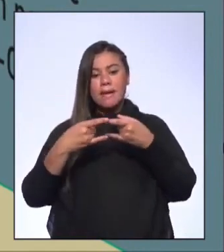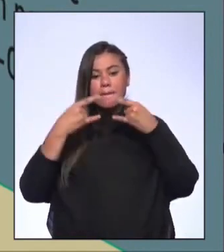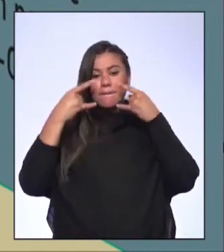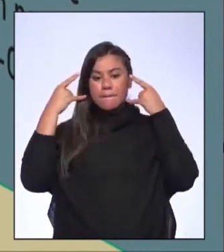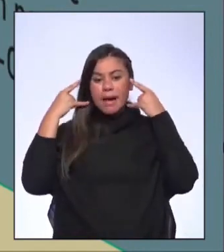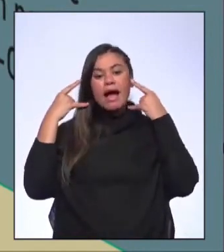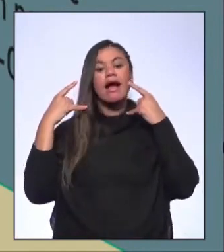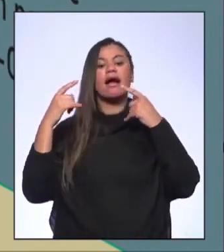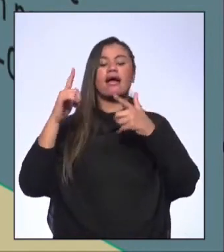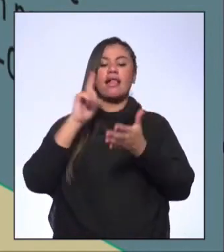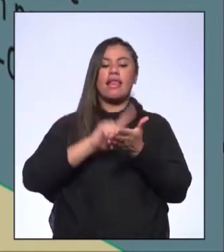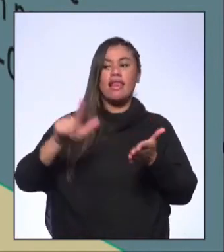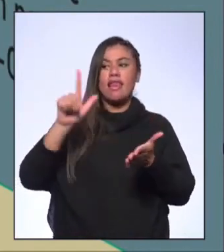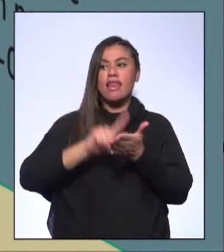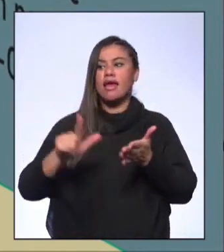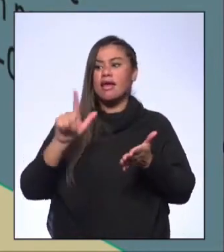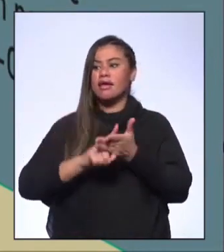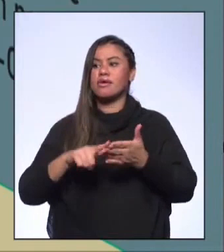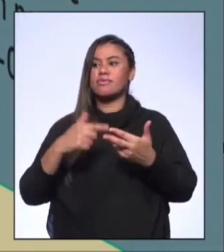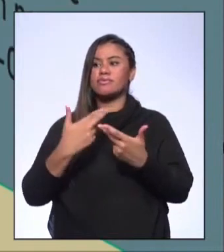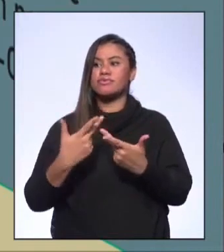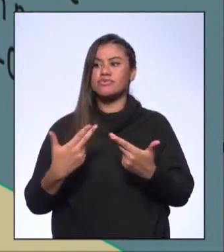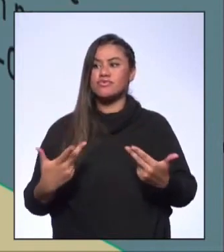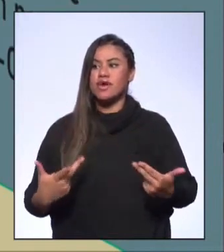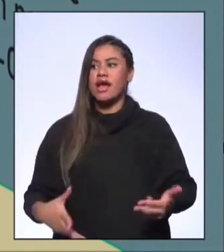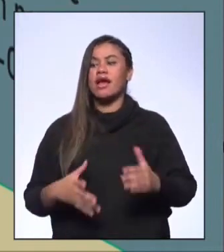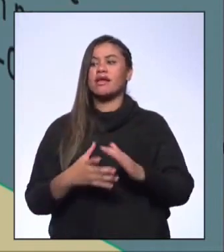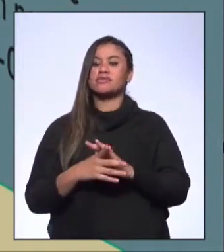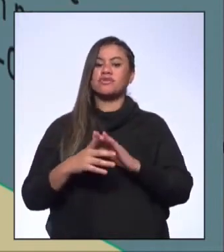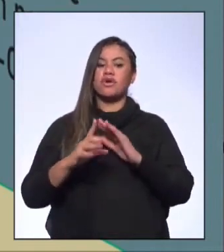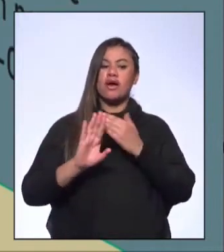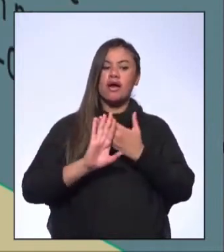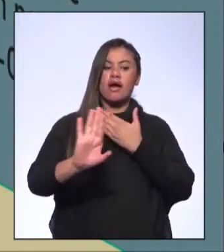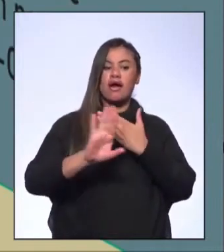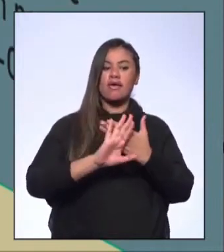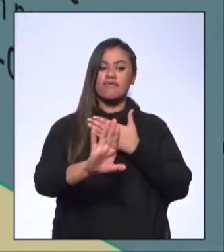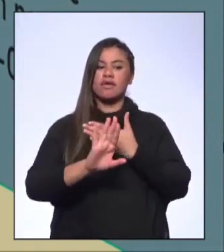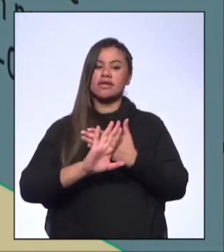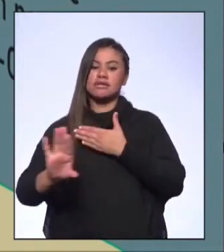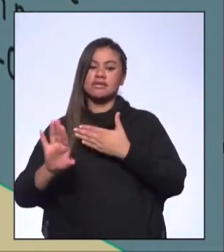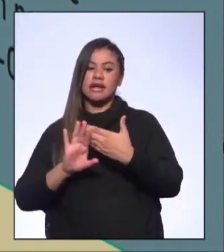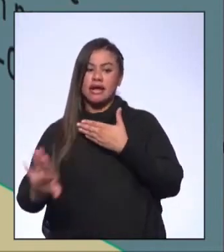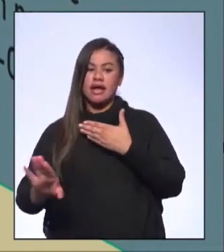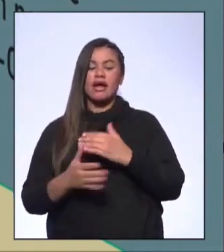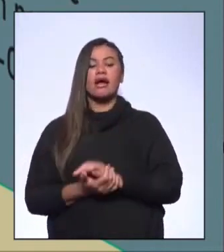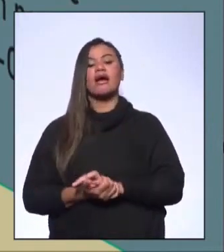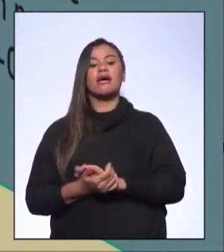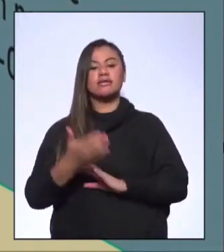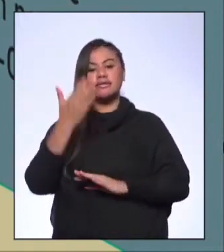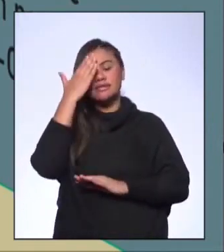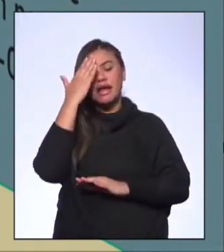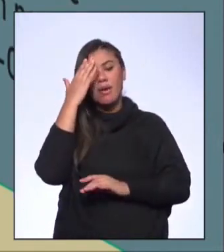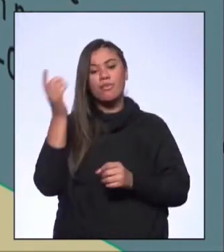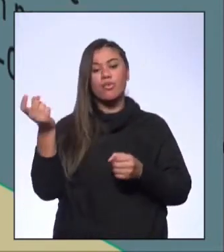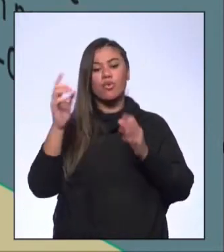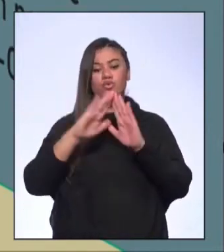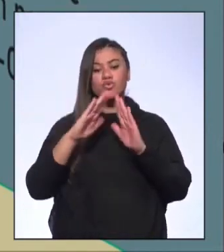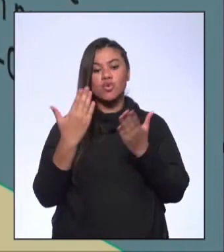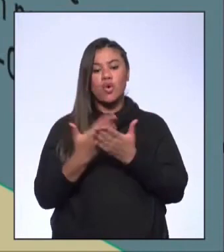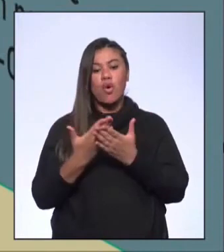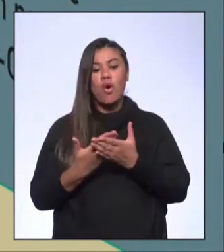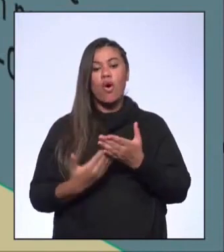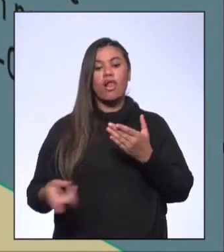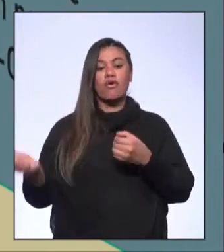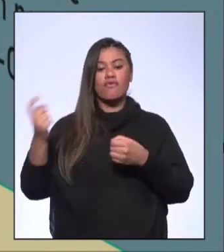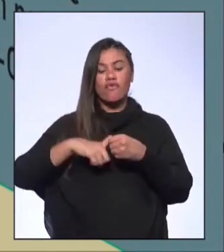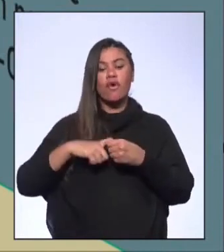da higienização, do distanciamento, claro que quando nós formos retornar, o número inicial vai ser uma